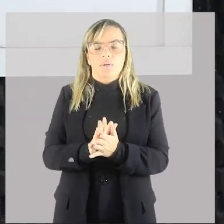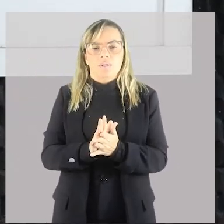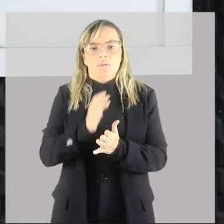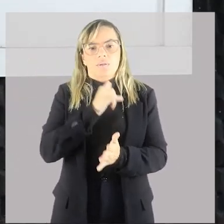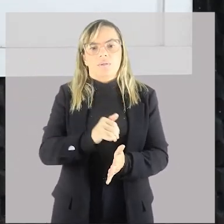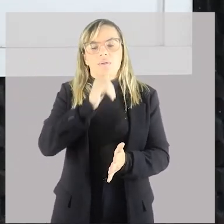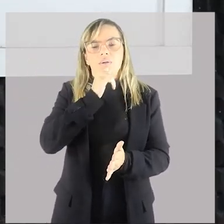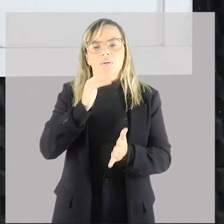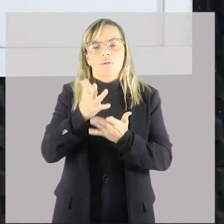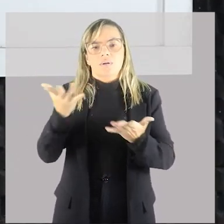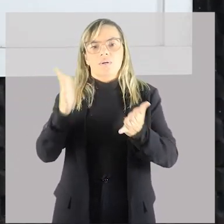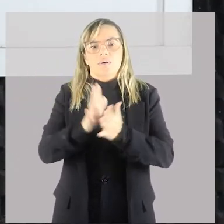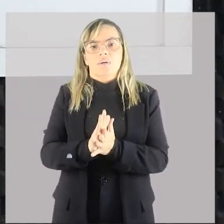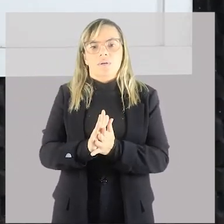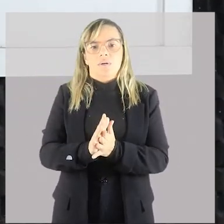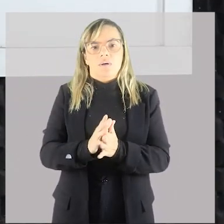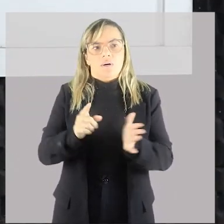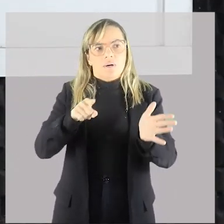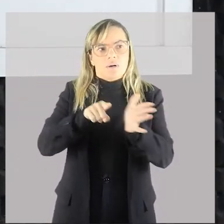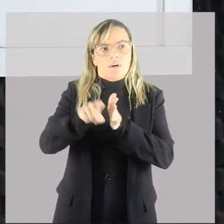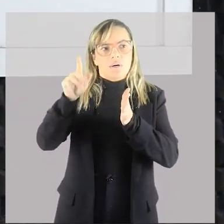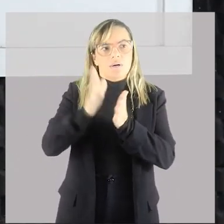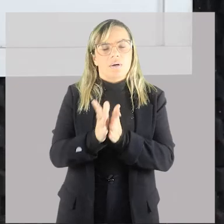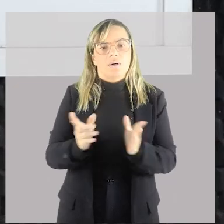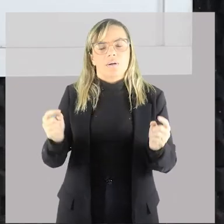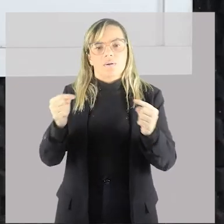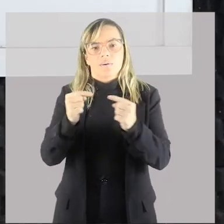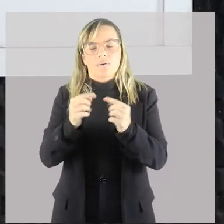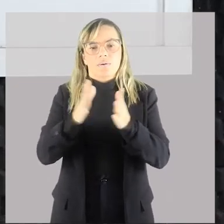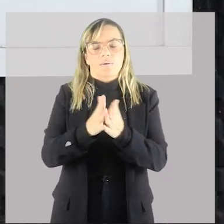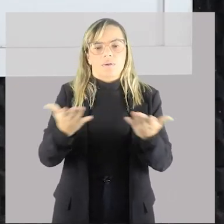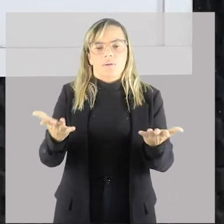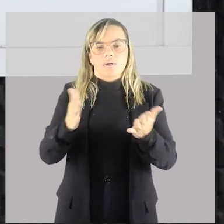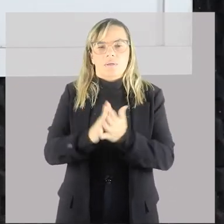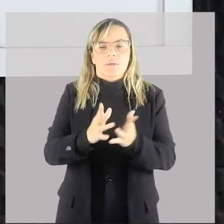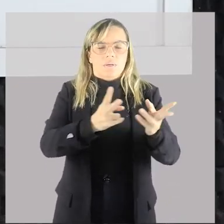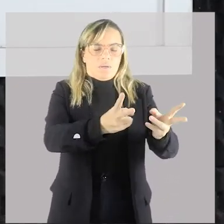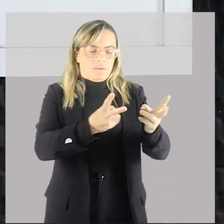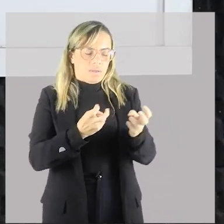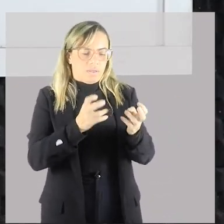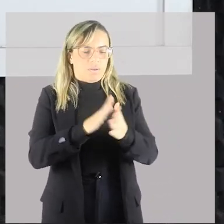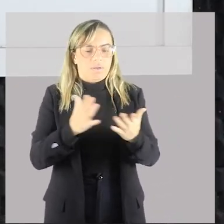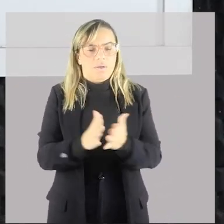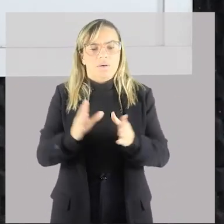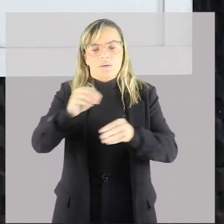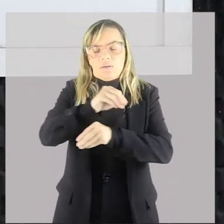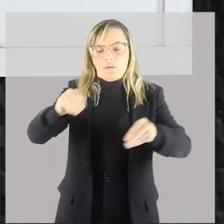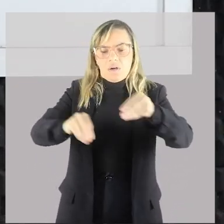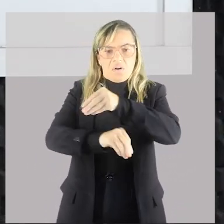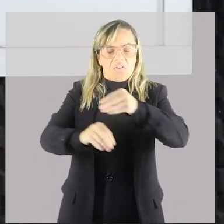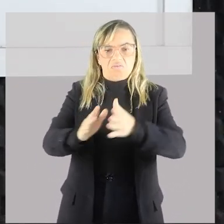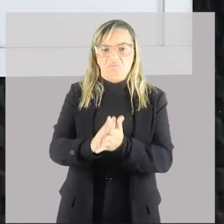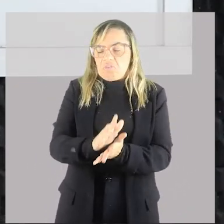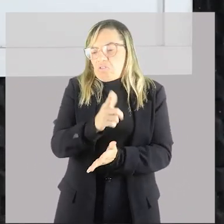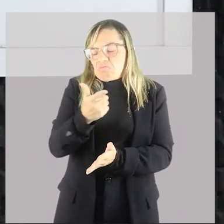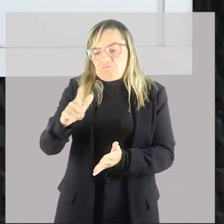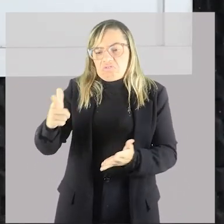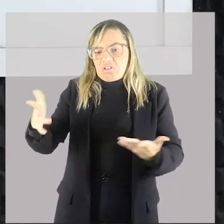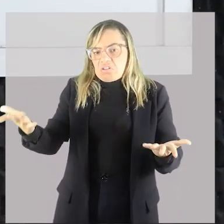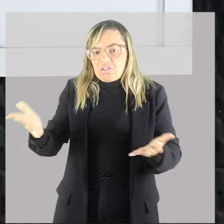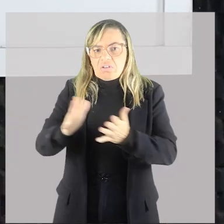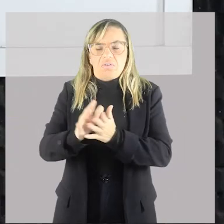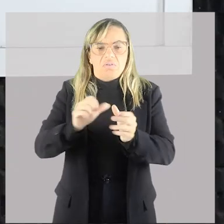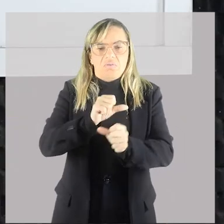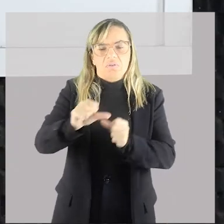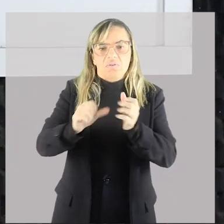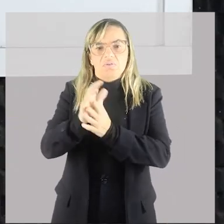aqui é um problema de combinação, tá? Quando você perceber que a ordem dos elementos que se dispõe